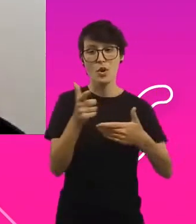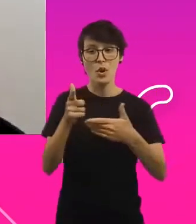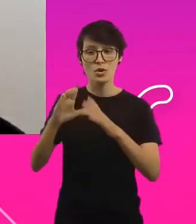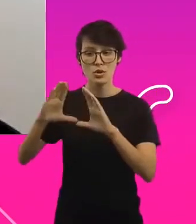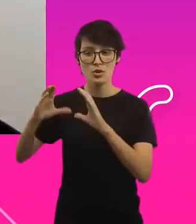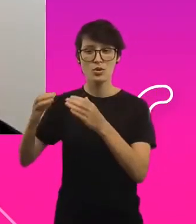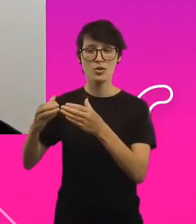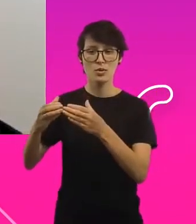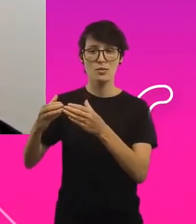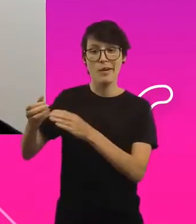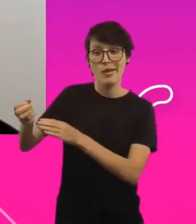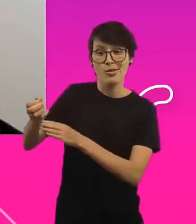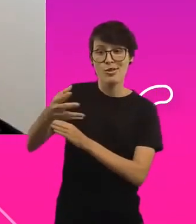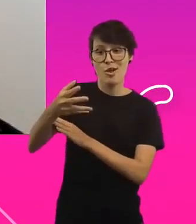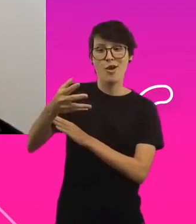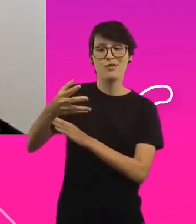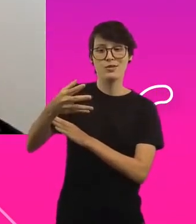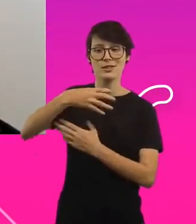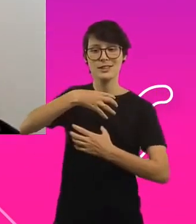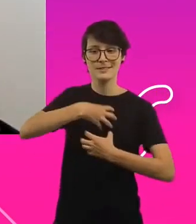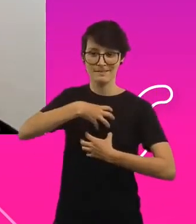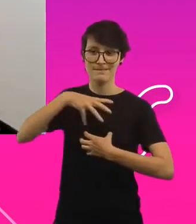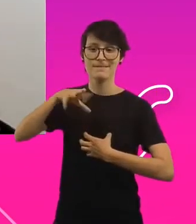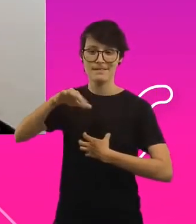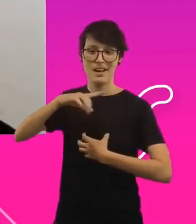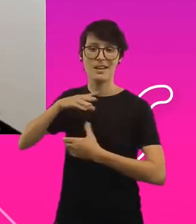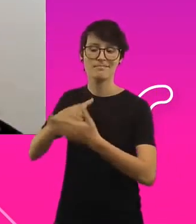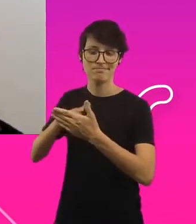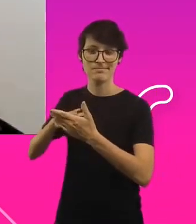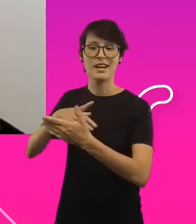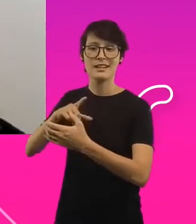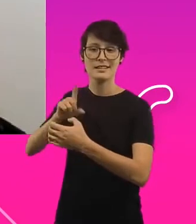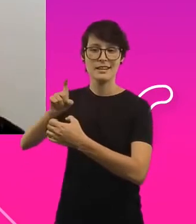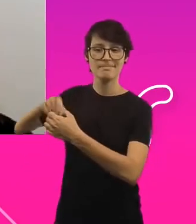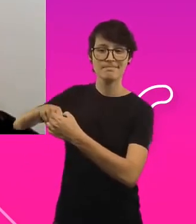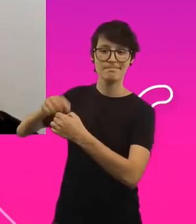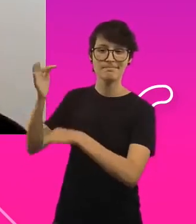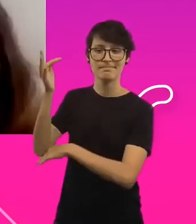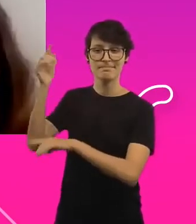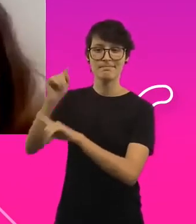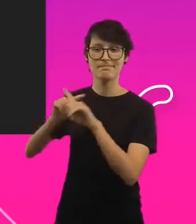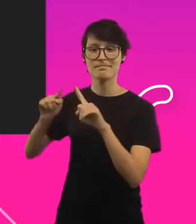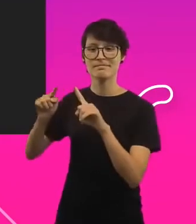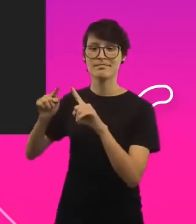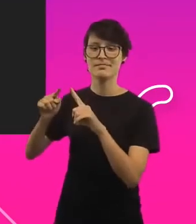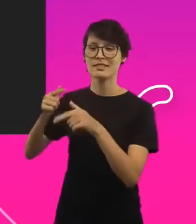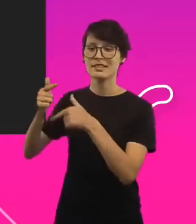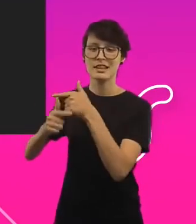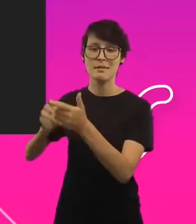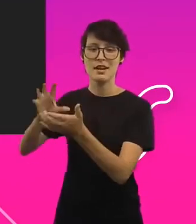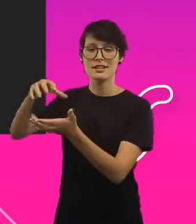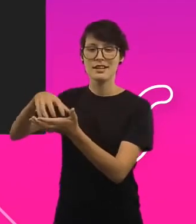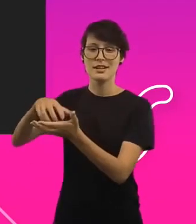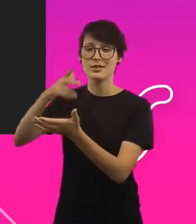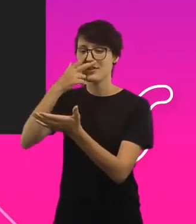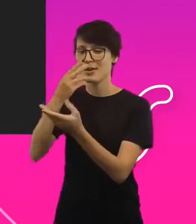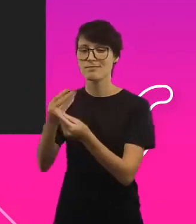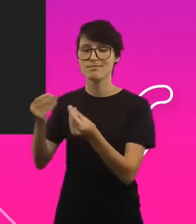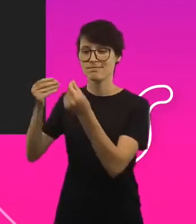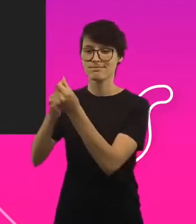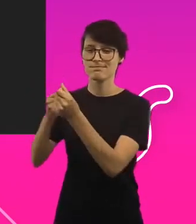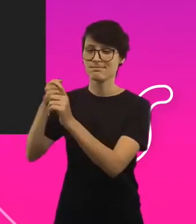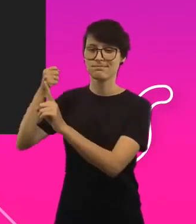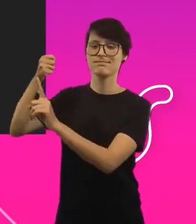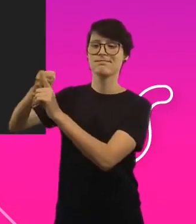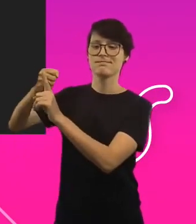novos vulneráveis, que, embora eles tenham vínculos formais, eles estão ocupados em setores que foram drasticamente impactados pela pandemia,